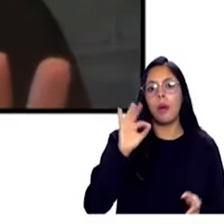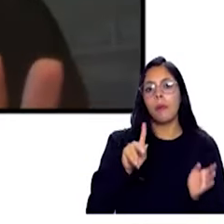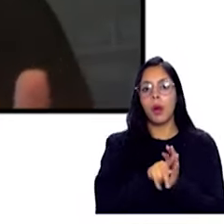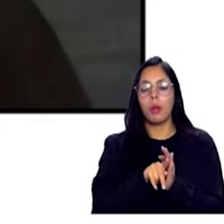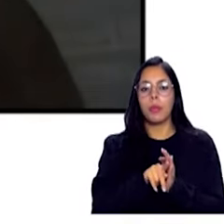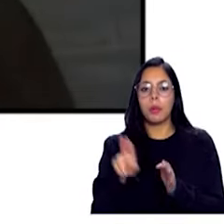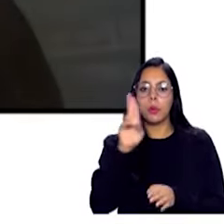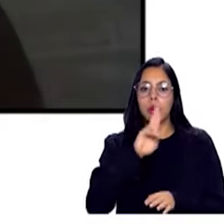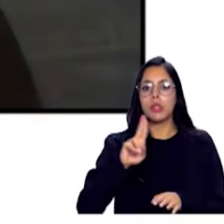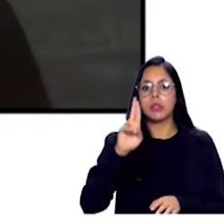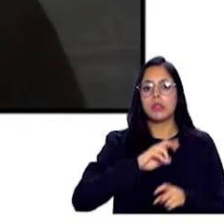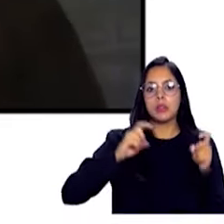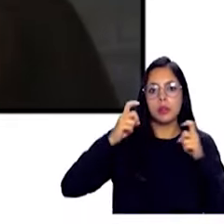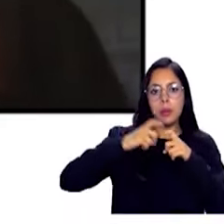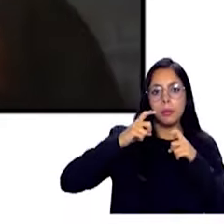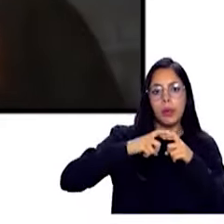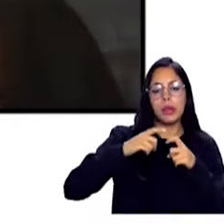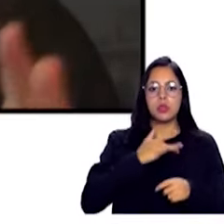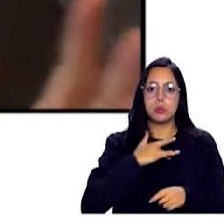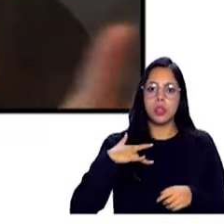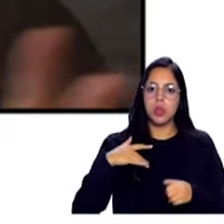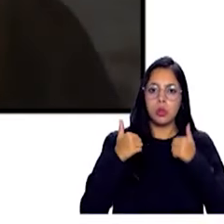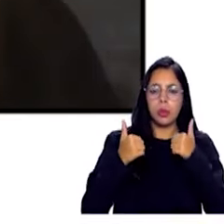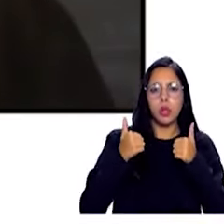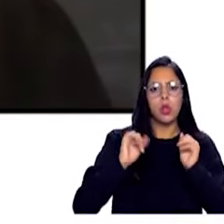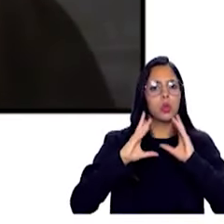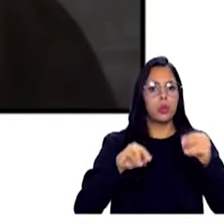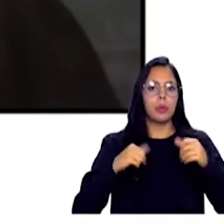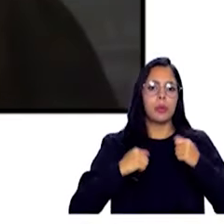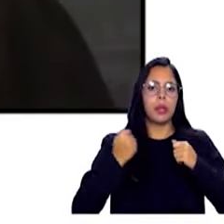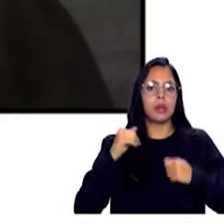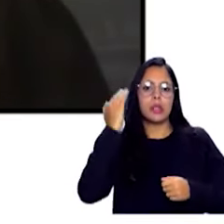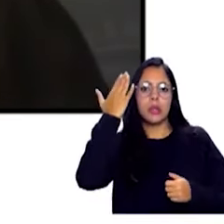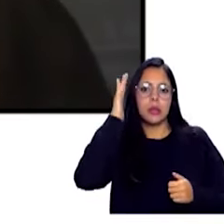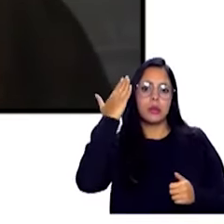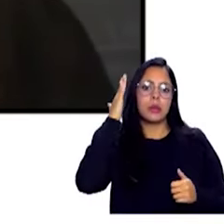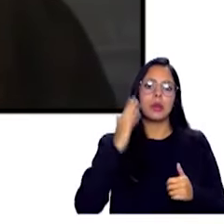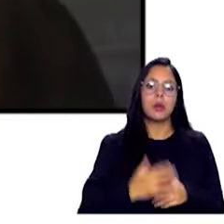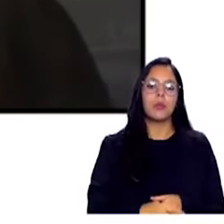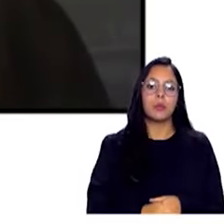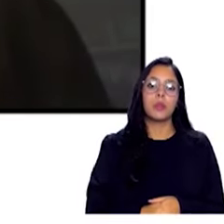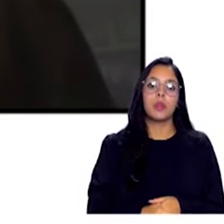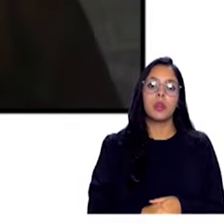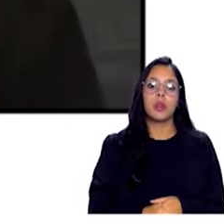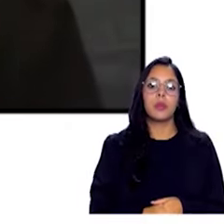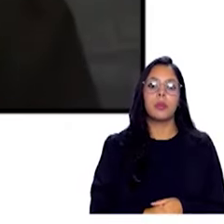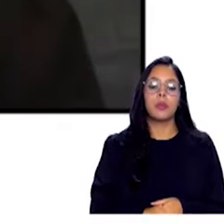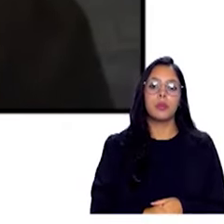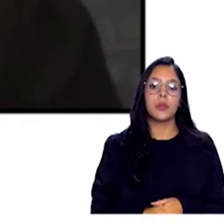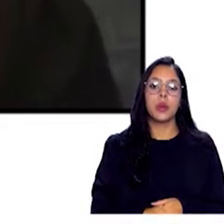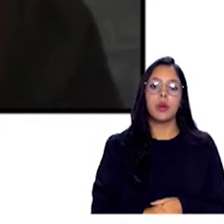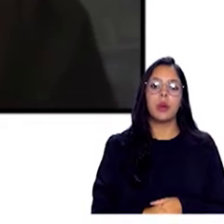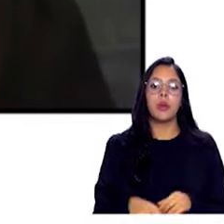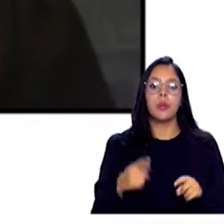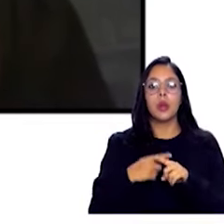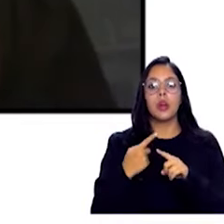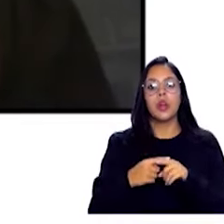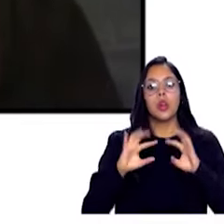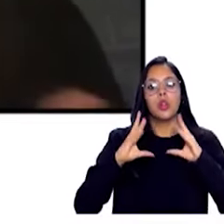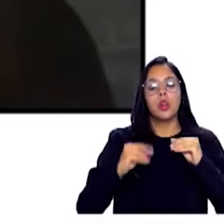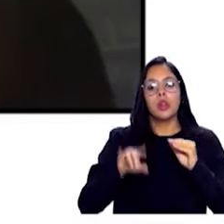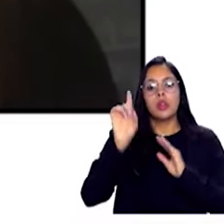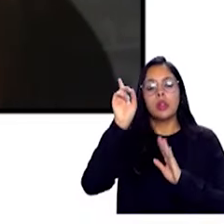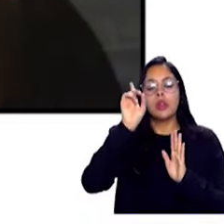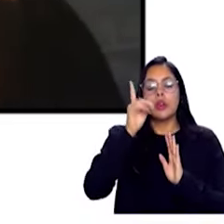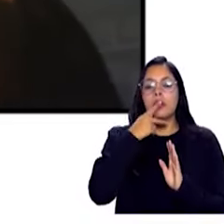de ser compreendidas compreendidas Para se entender o que aconteceu no mundo dos Fatos e Para se entender o que diz o direito opsto